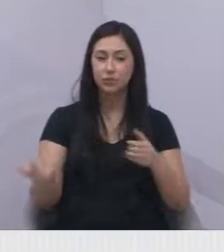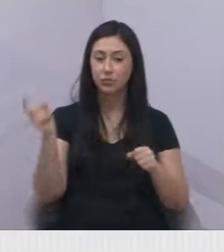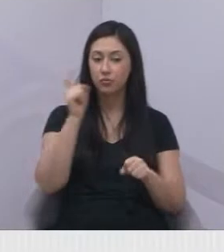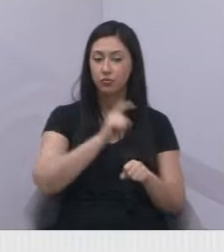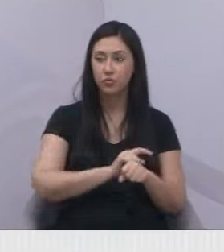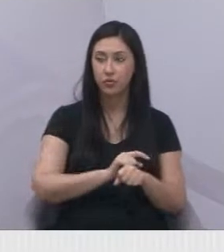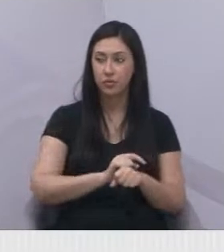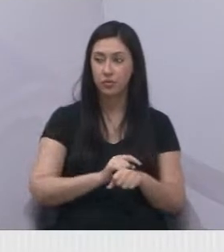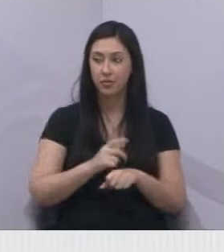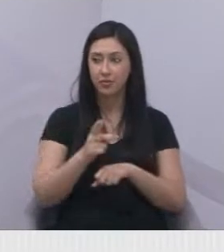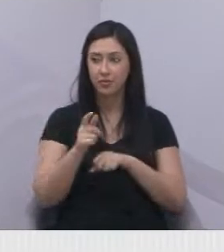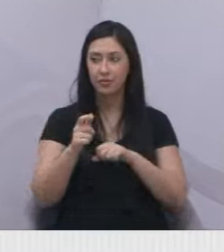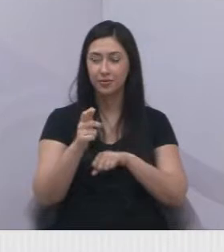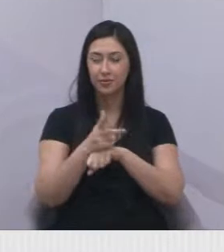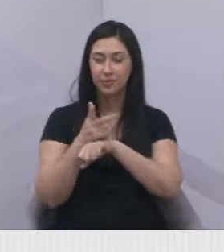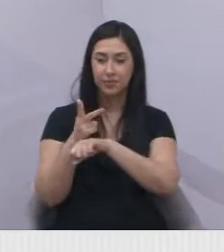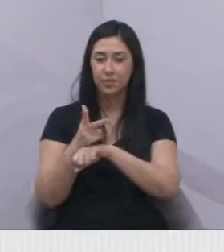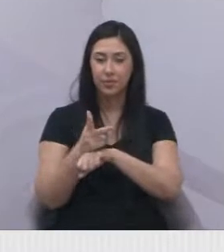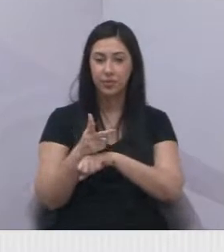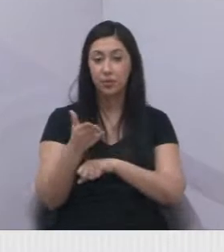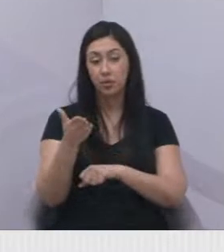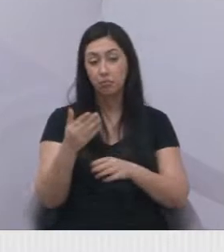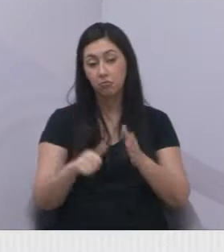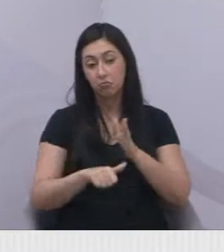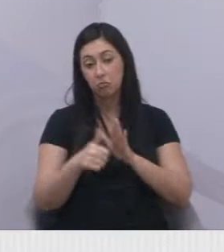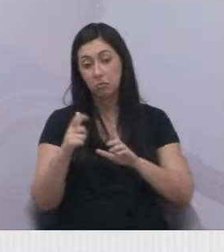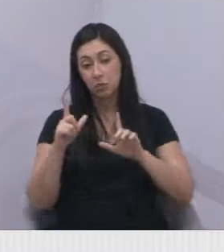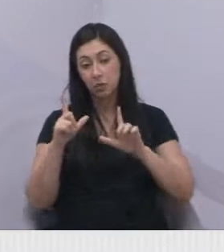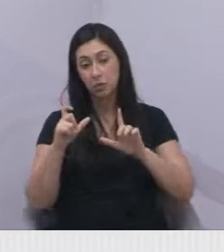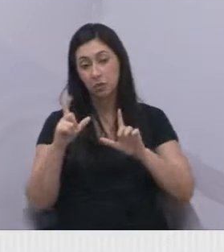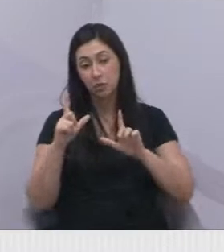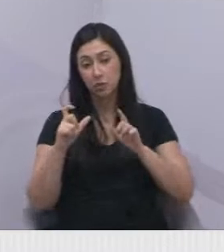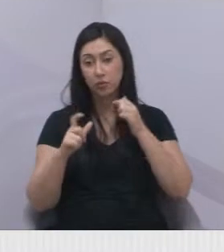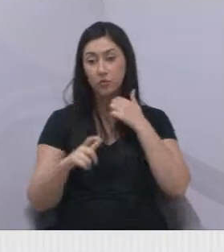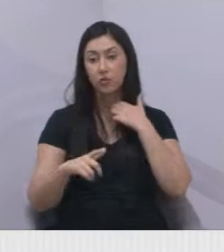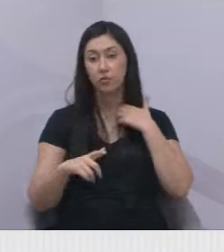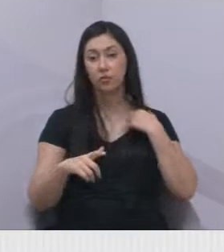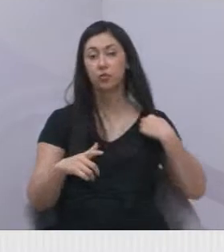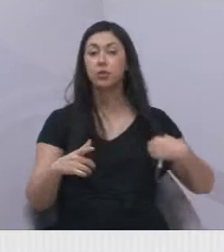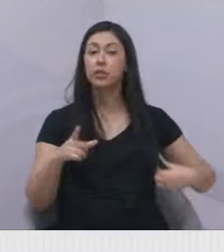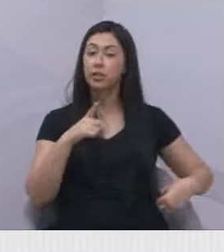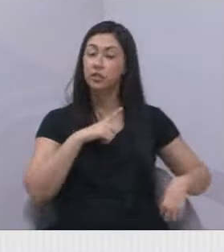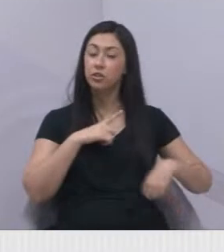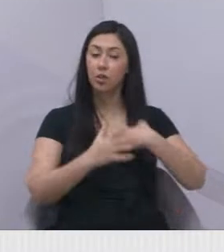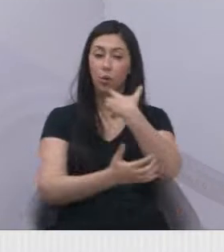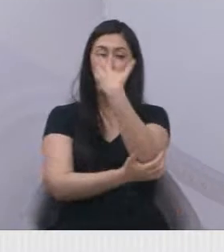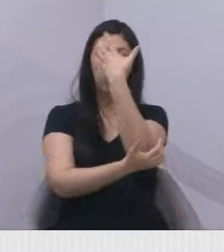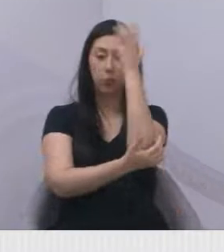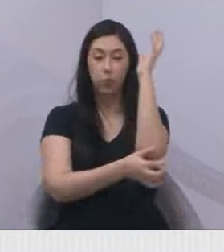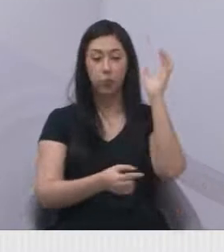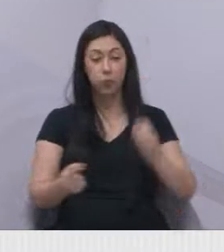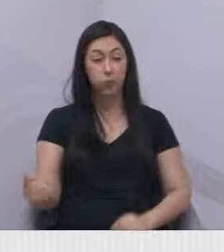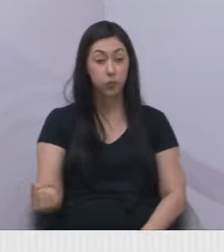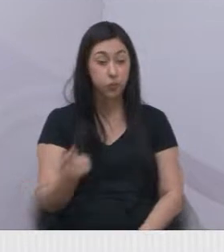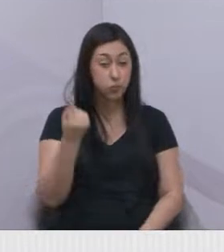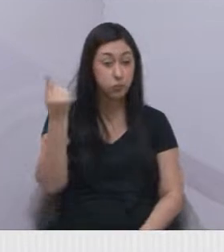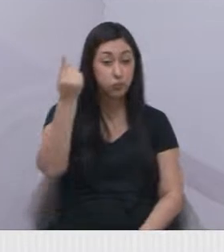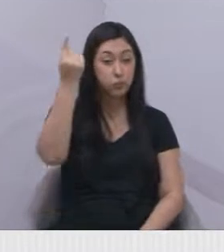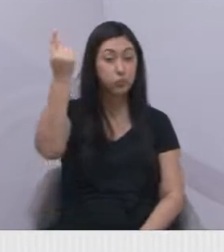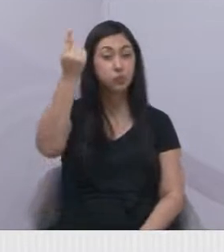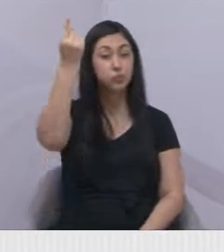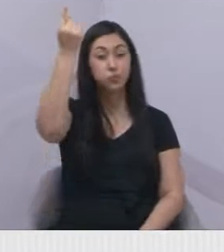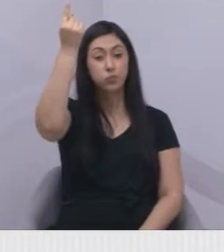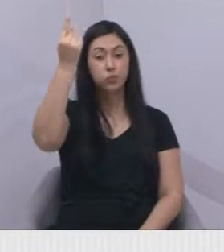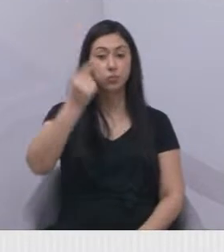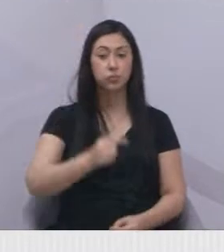vídeo. A primeira foto é essa aí, onde que o eucalipto, a altura do eucalipto, né?